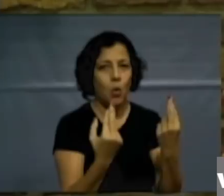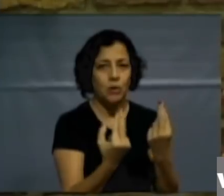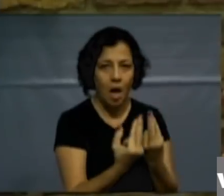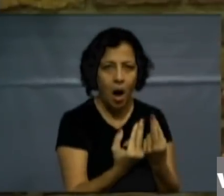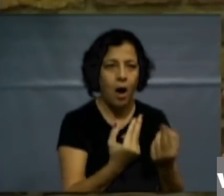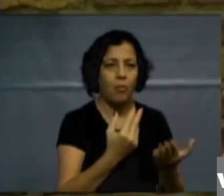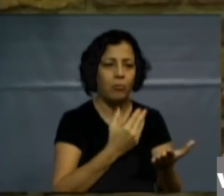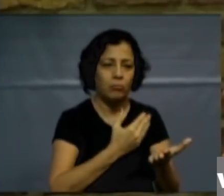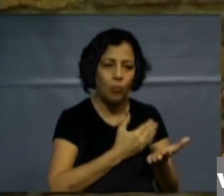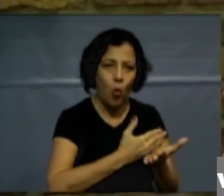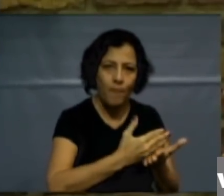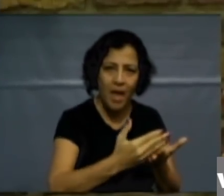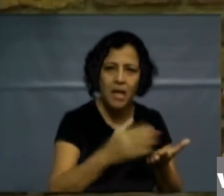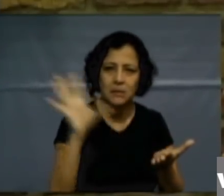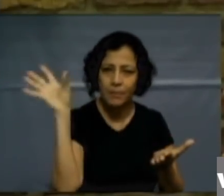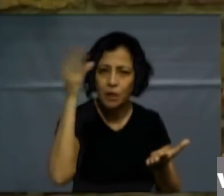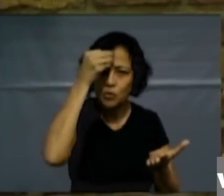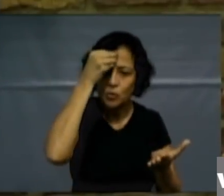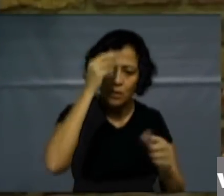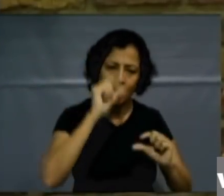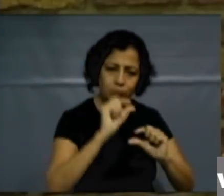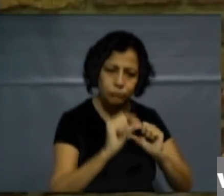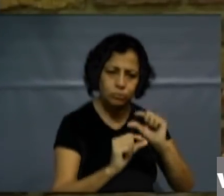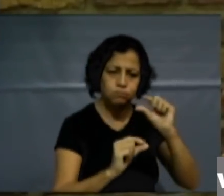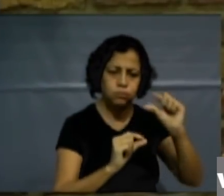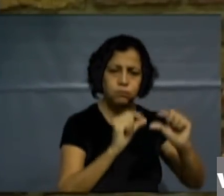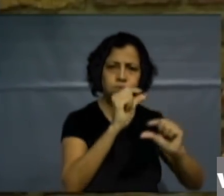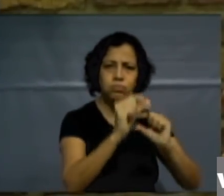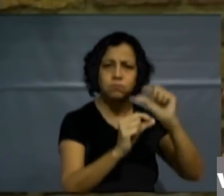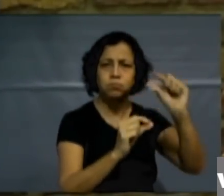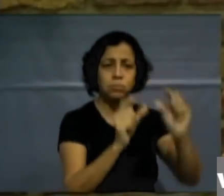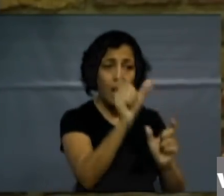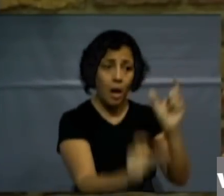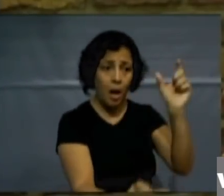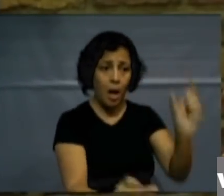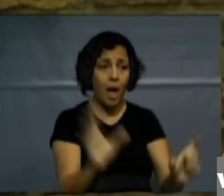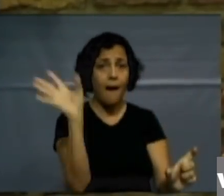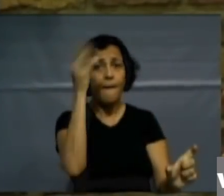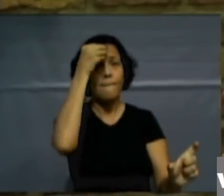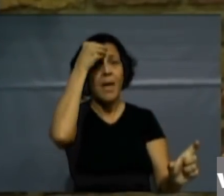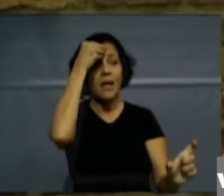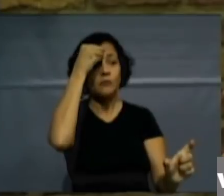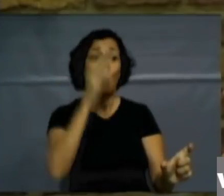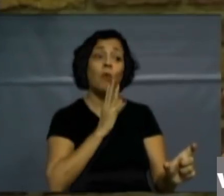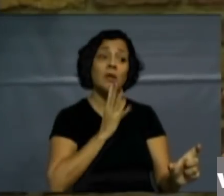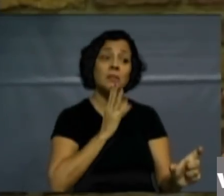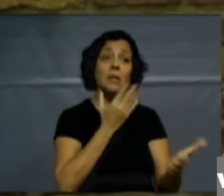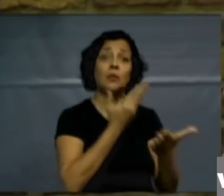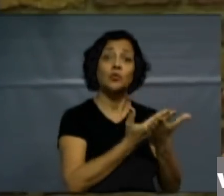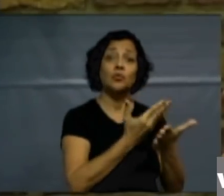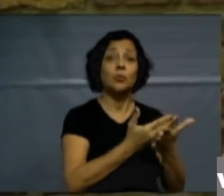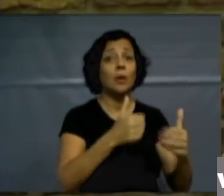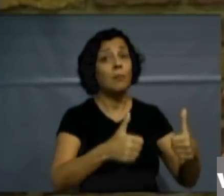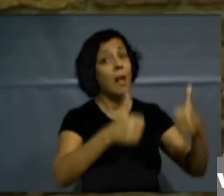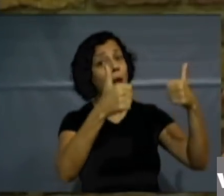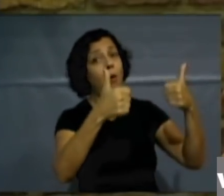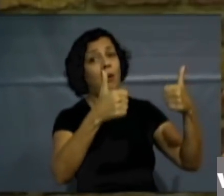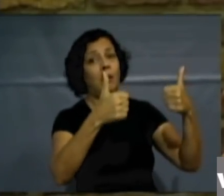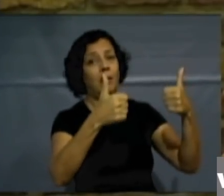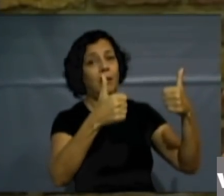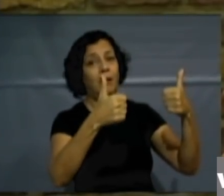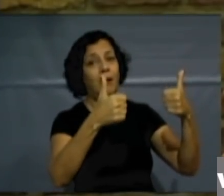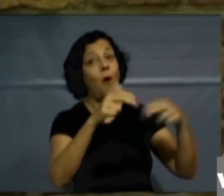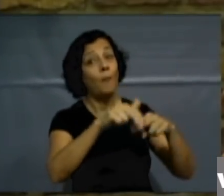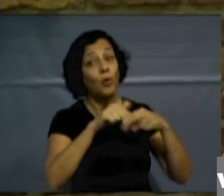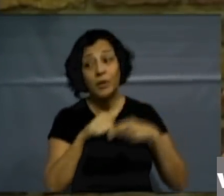ela tem que ir evoluindo, ela tem que ir progredindo à medida que os médios vão se educando e vão se conhecendo melhor. Então, foi Paulo que pediu para que a